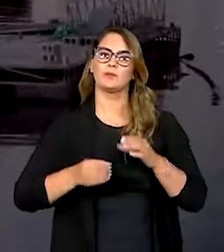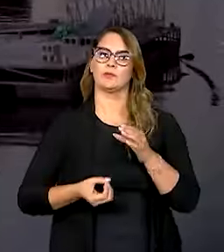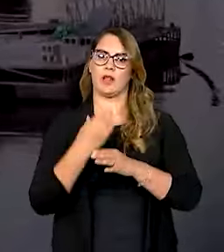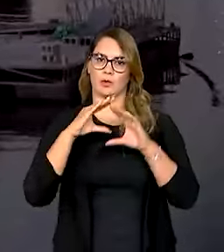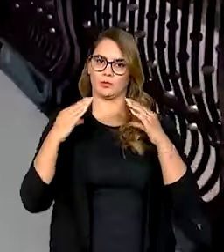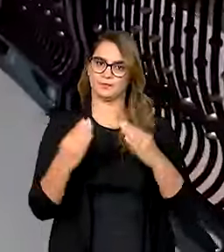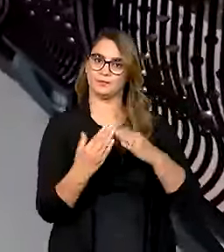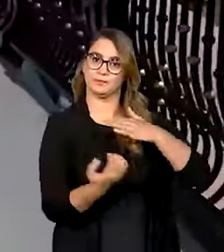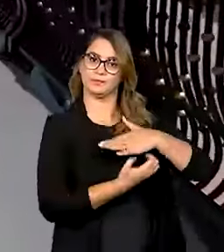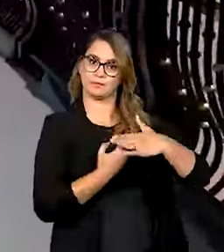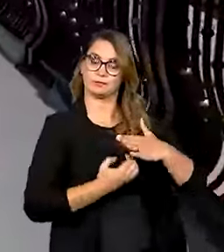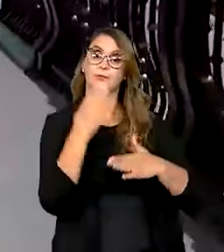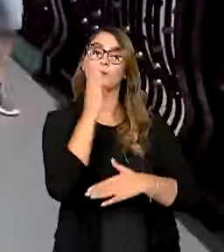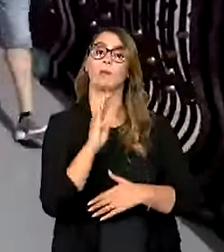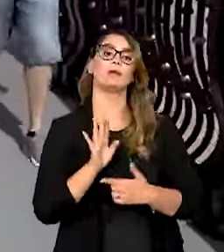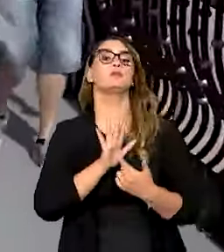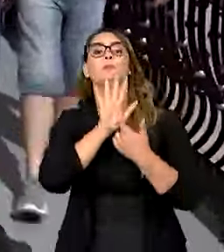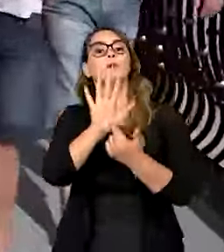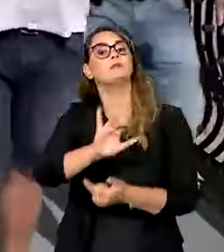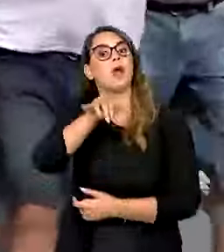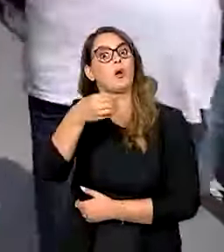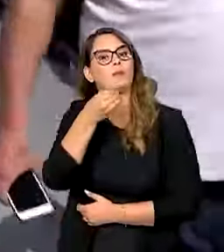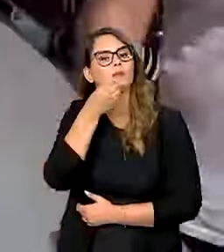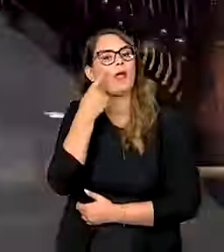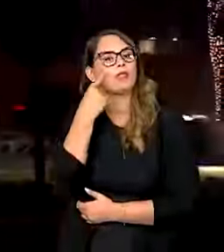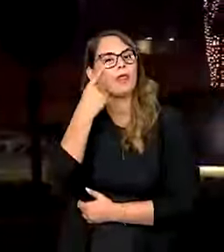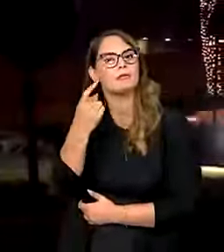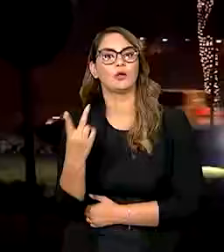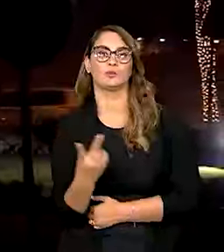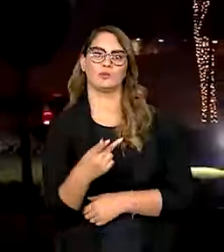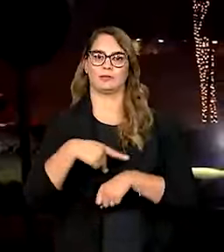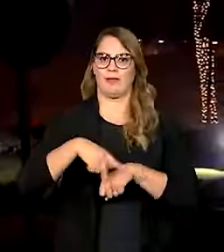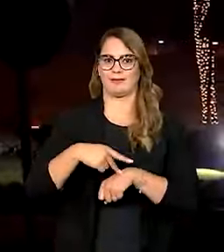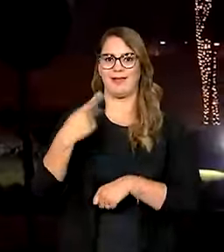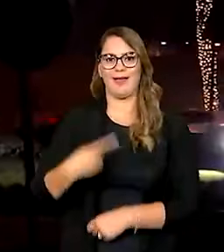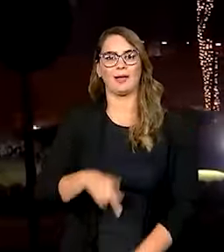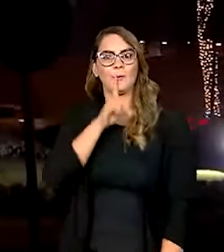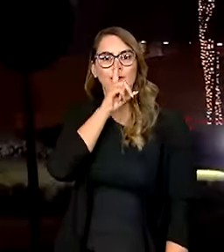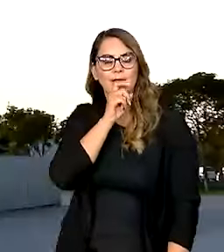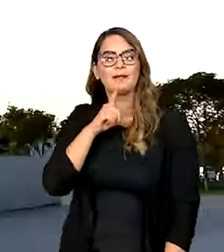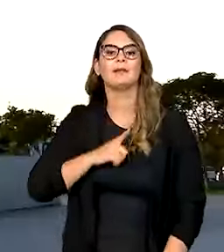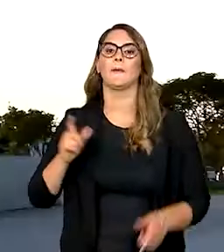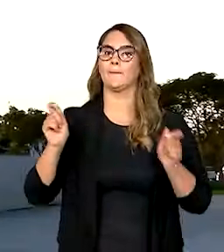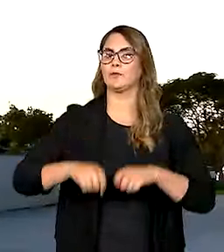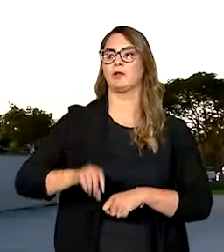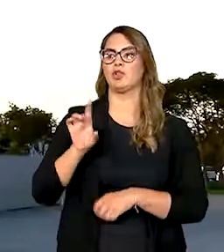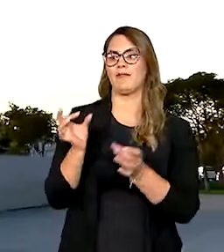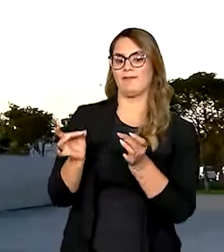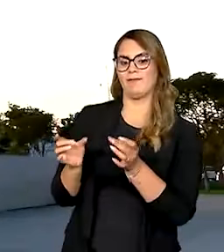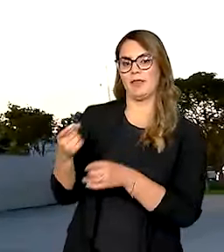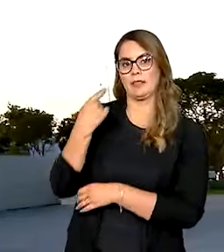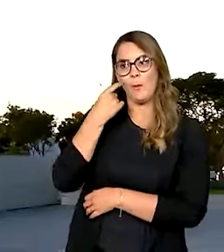os empresários, para que o Brasil apresentasse oportunidades interessantes para ambos. Aqui no Catar existe a chance não de vender um